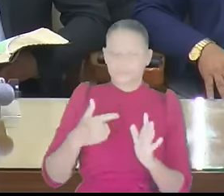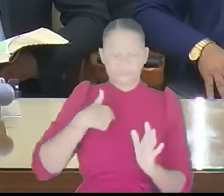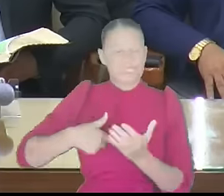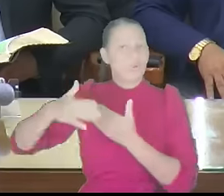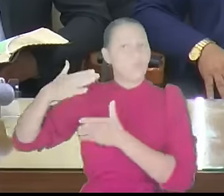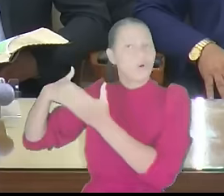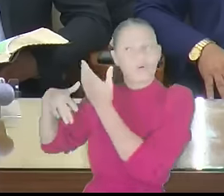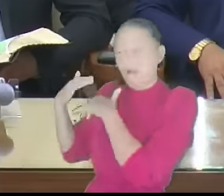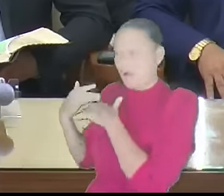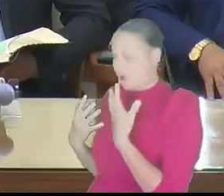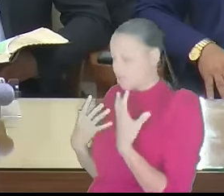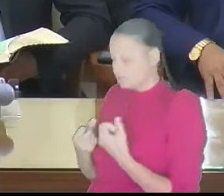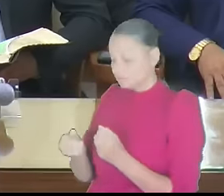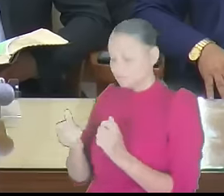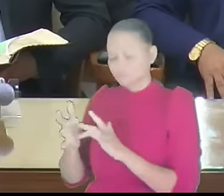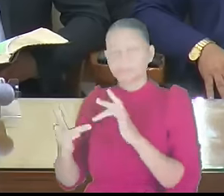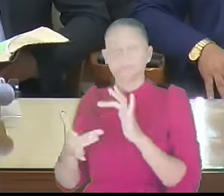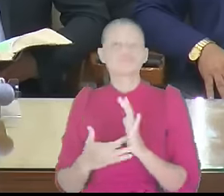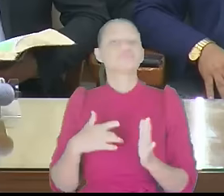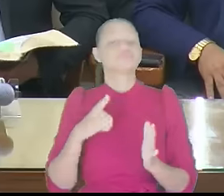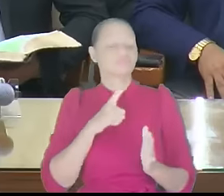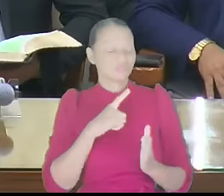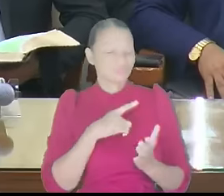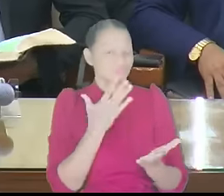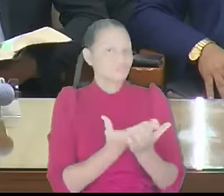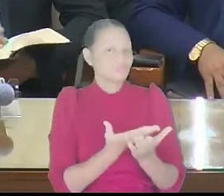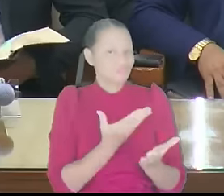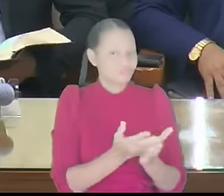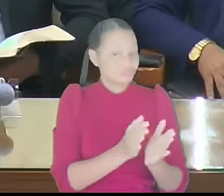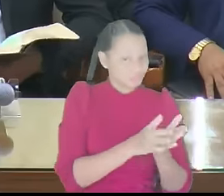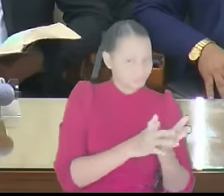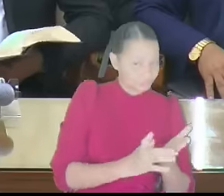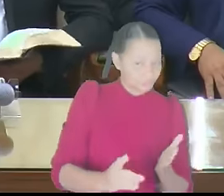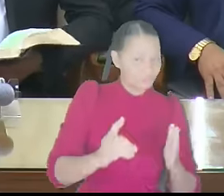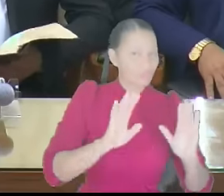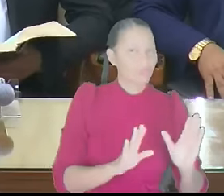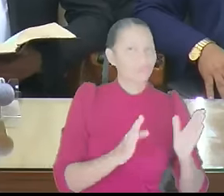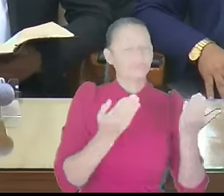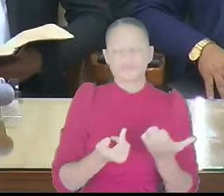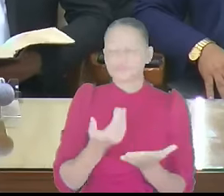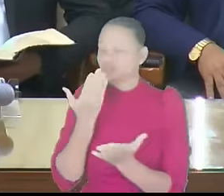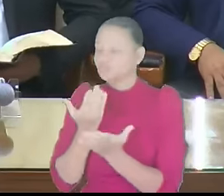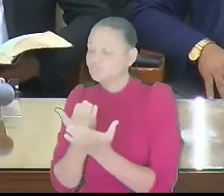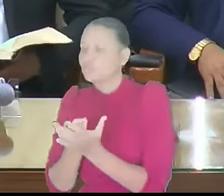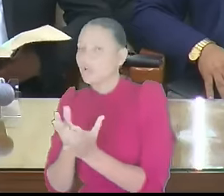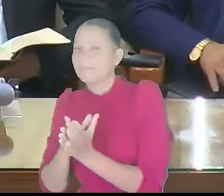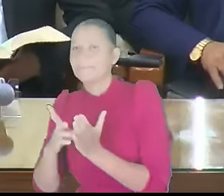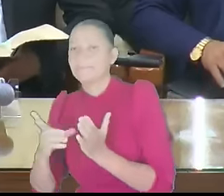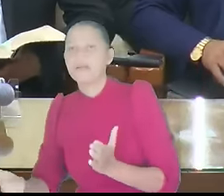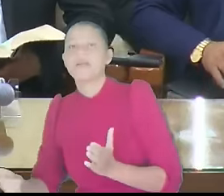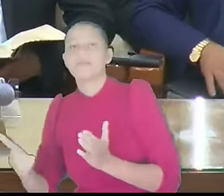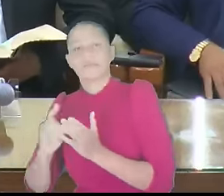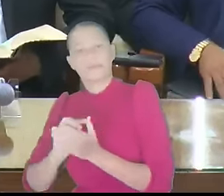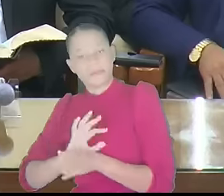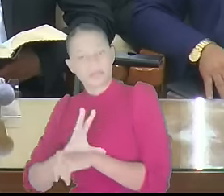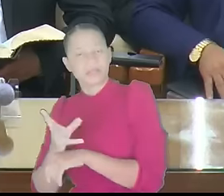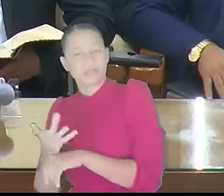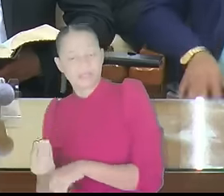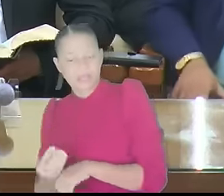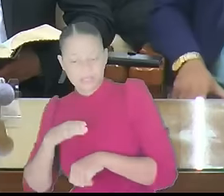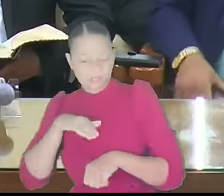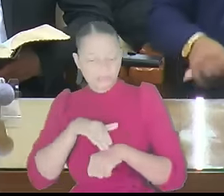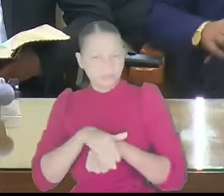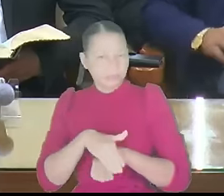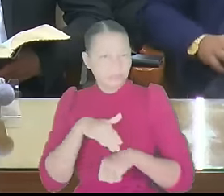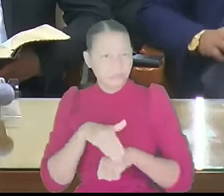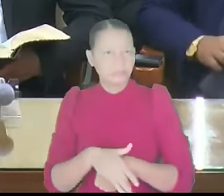Jesus, tinha estudo bíblico para a igreja nas festas, tinha estudo bíblico para a igreja, e à noite era mensagem para